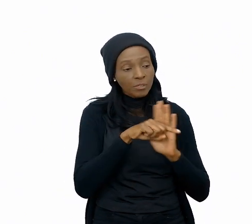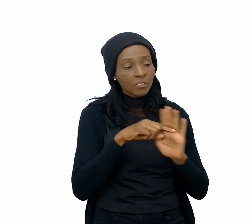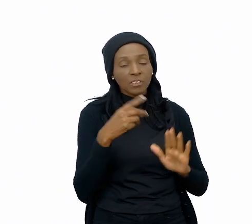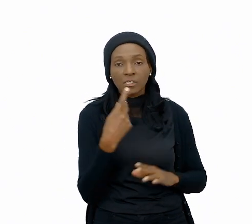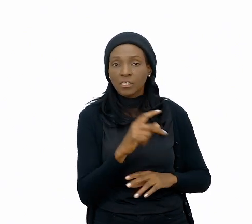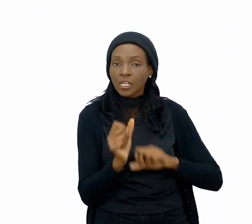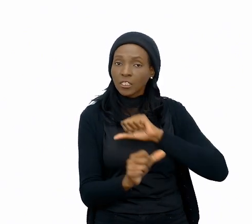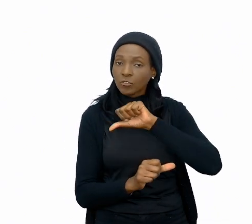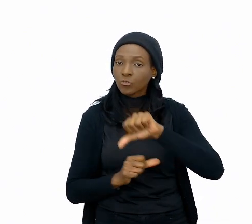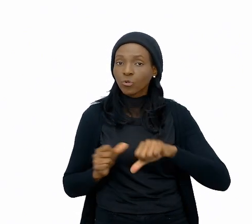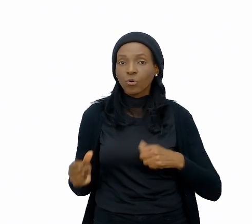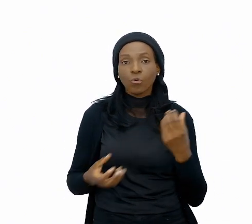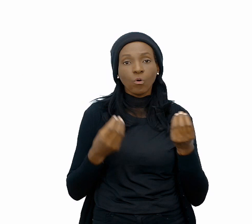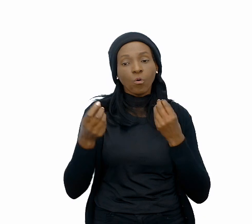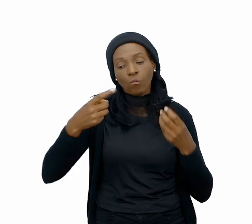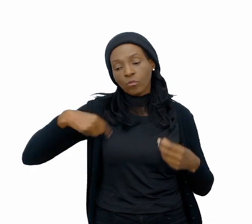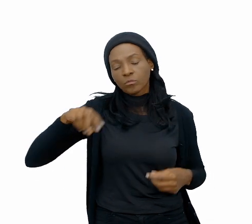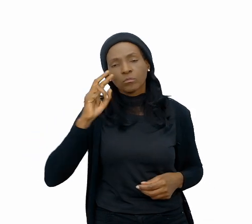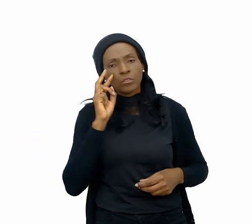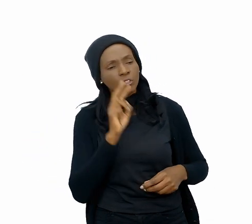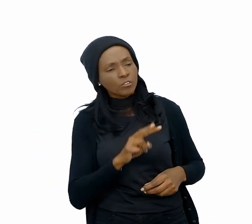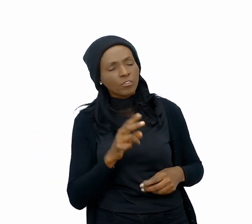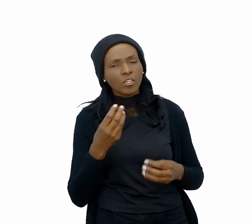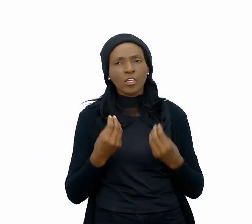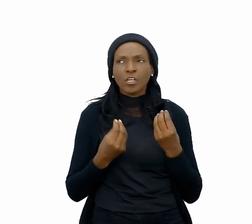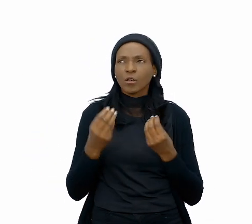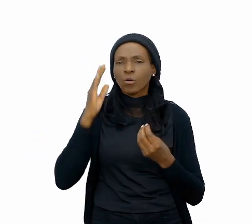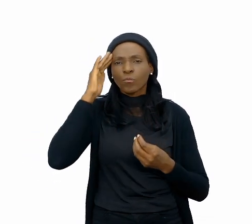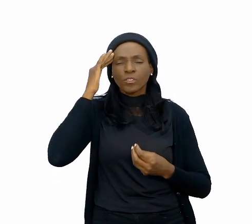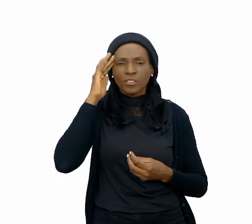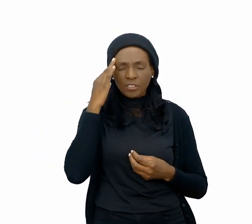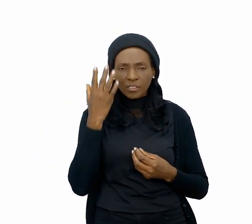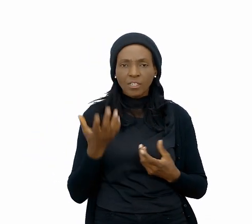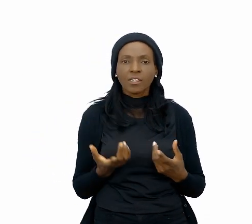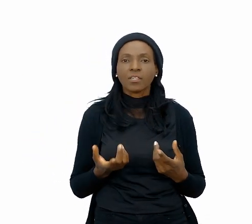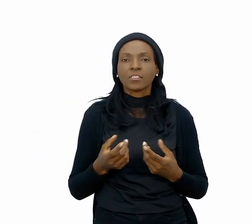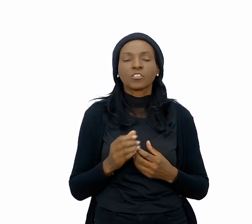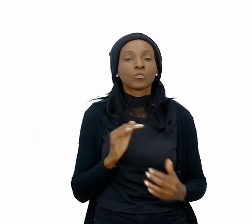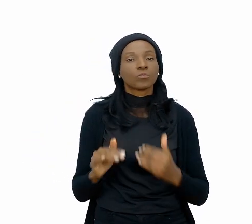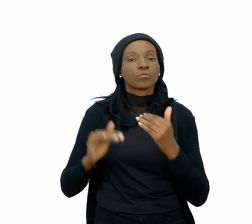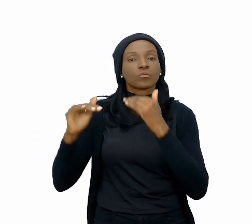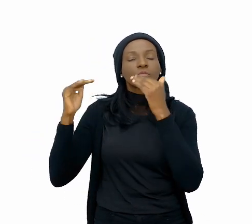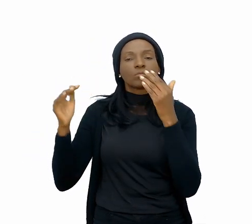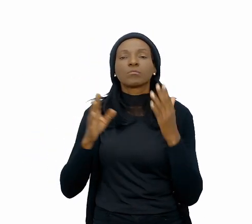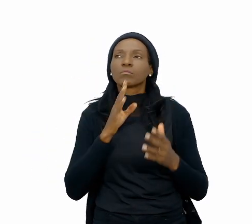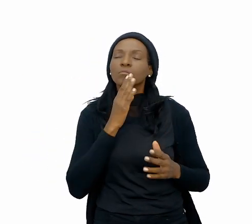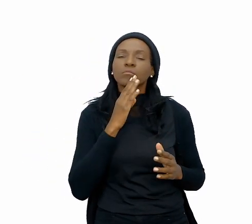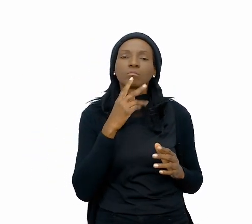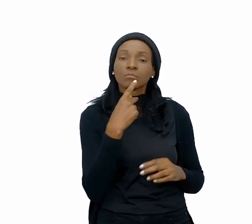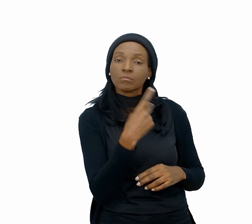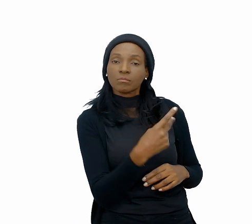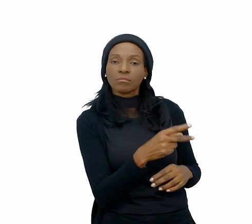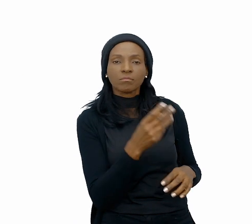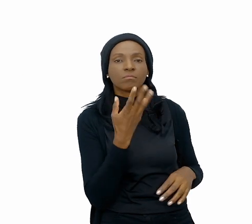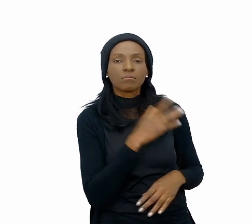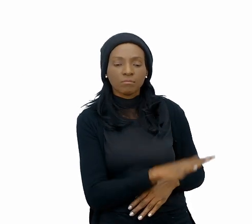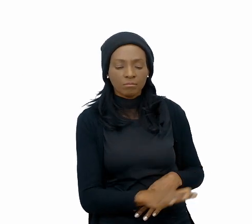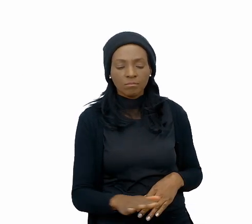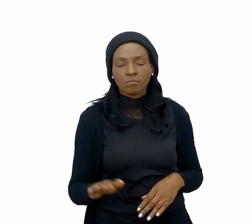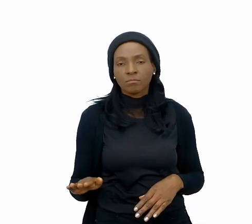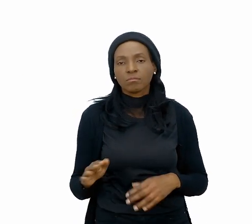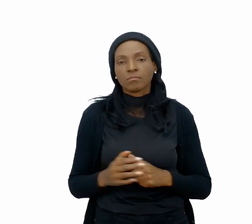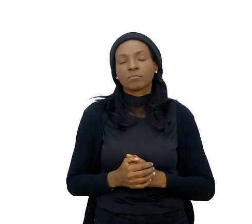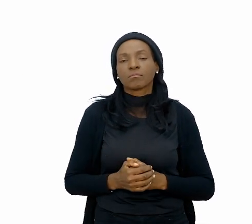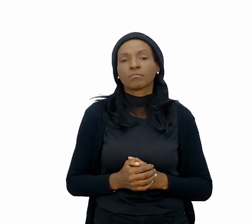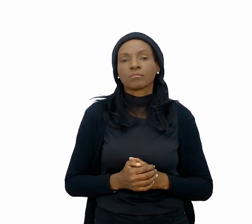forma de ver e de compreender como se dá a evolução desse conhecimento nas crianças. E